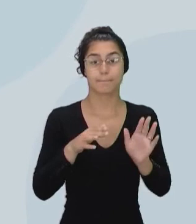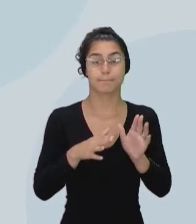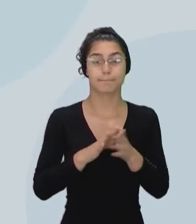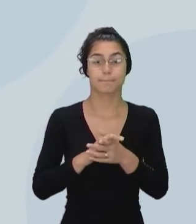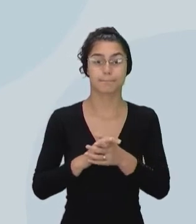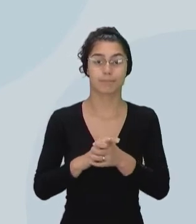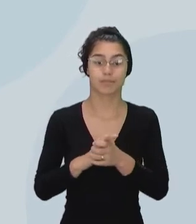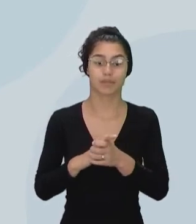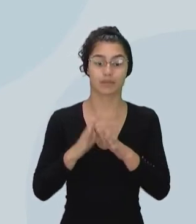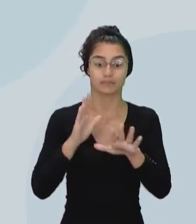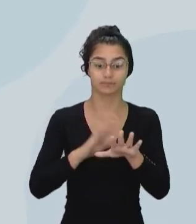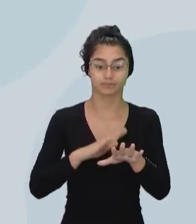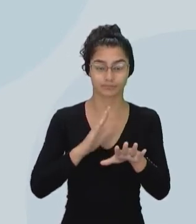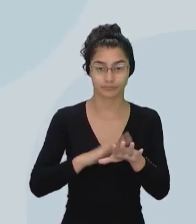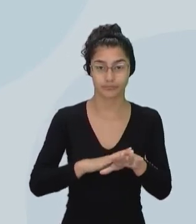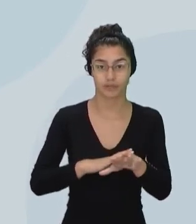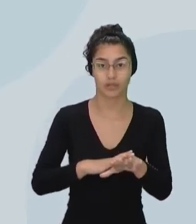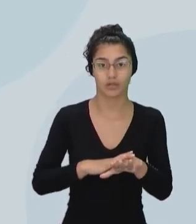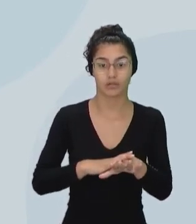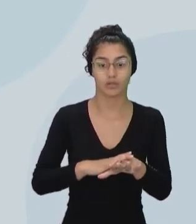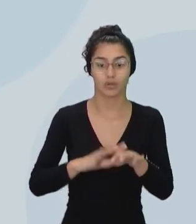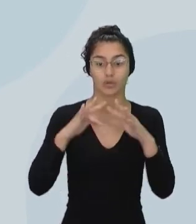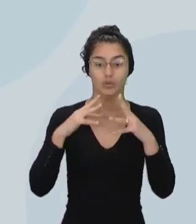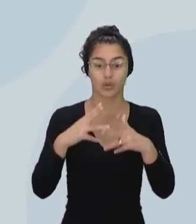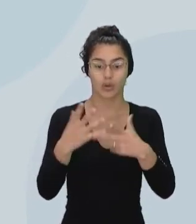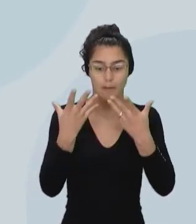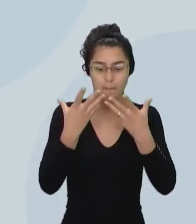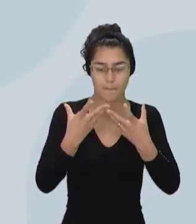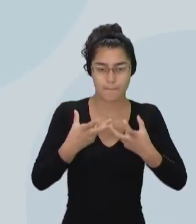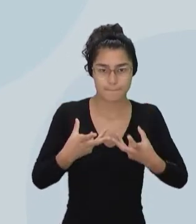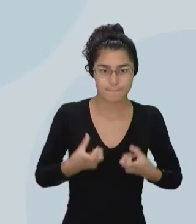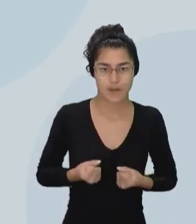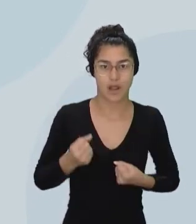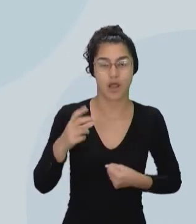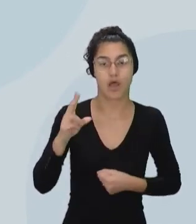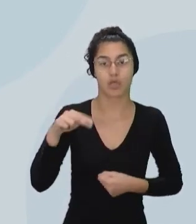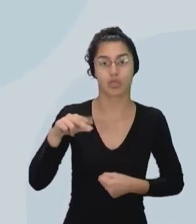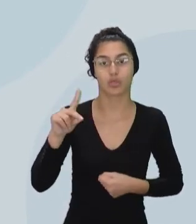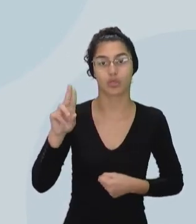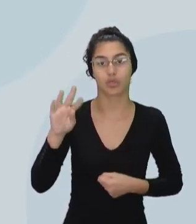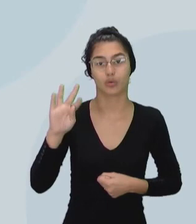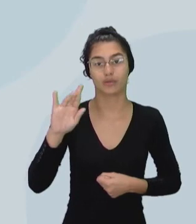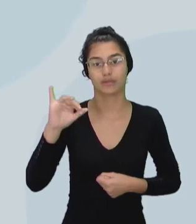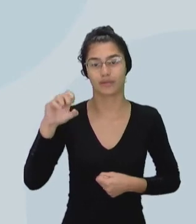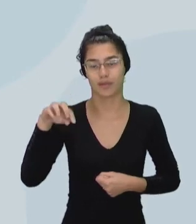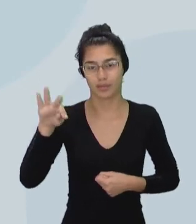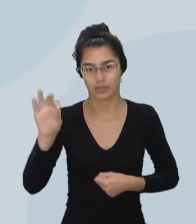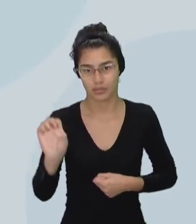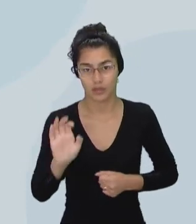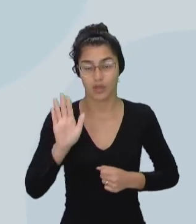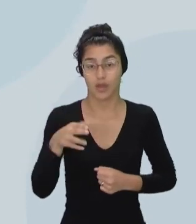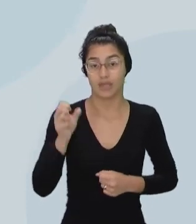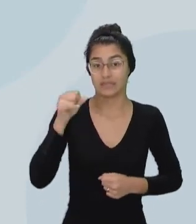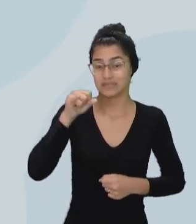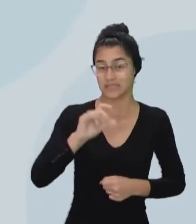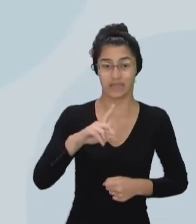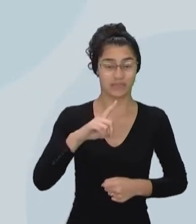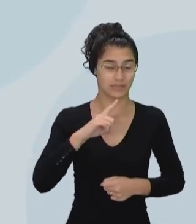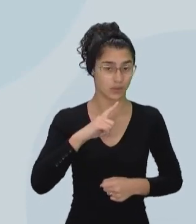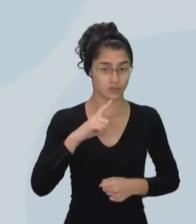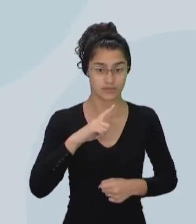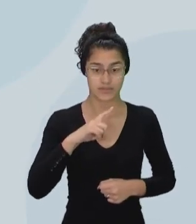promovem a absorção dos nutrientes. Agora, se eu não